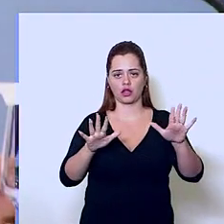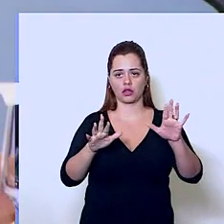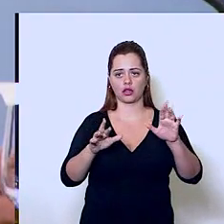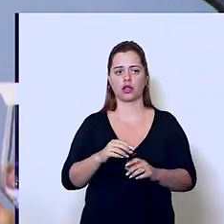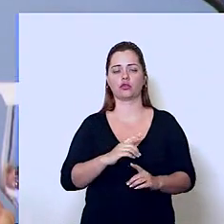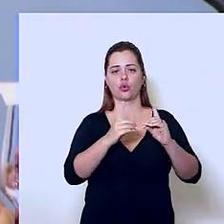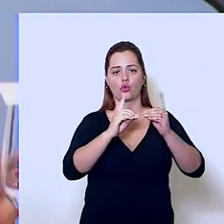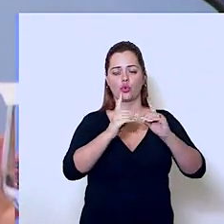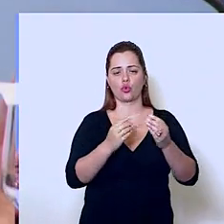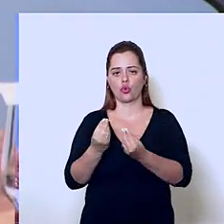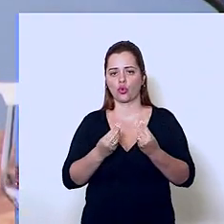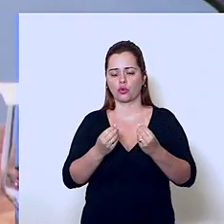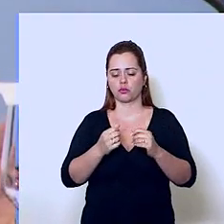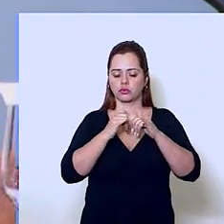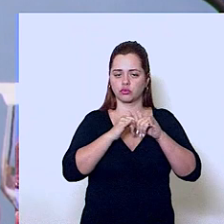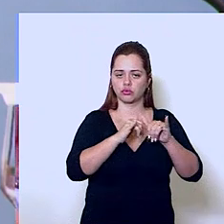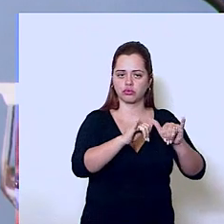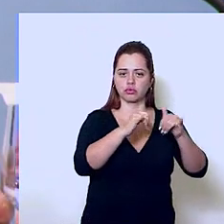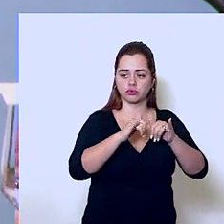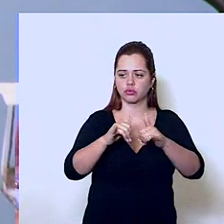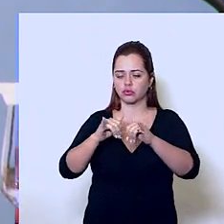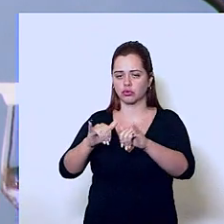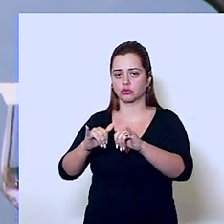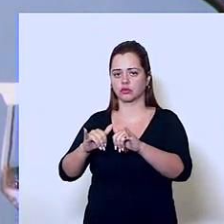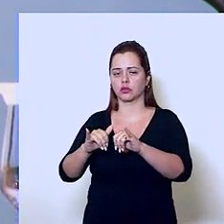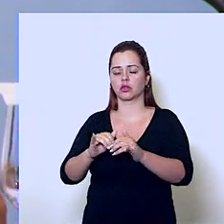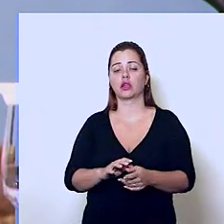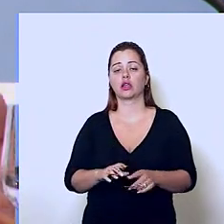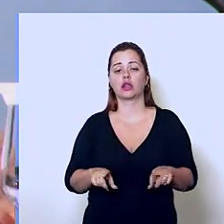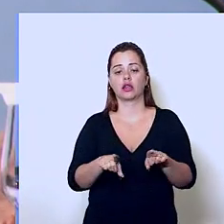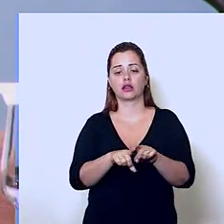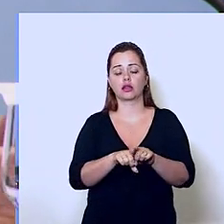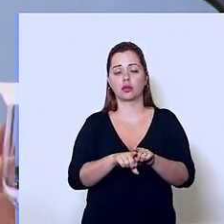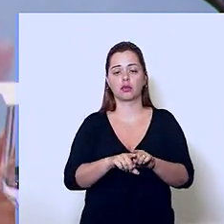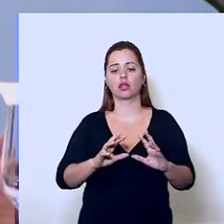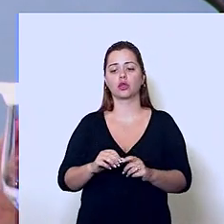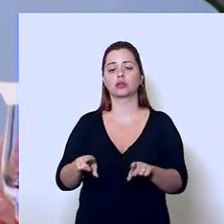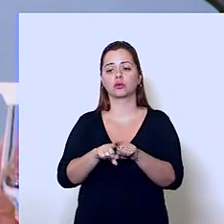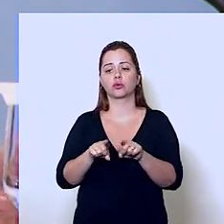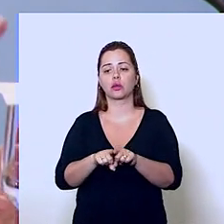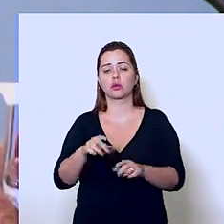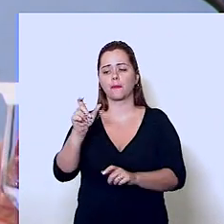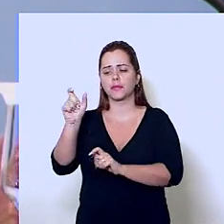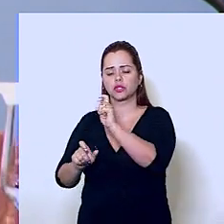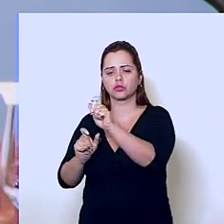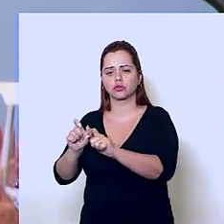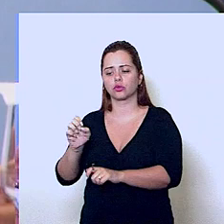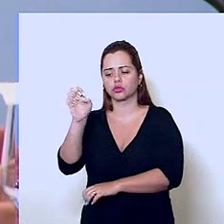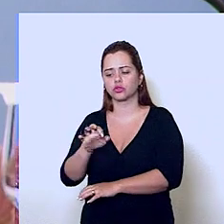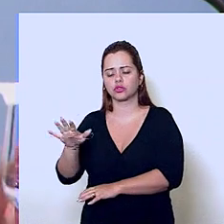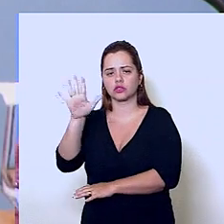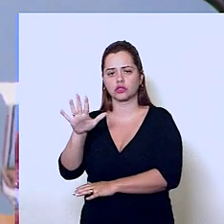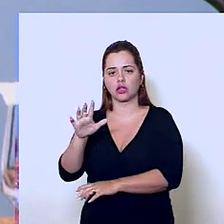dois ministros de Estado, Roberto de Abreu Sodré e Olavo Setúbal. E também com a Esplanada, né?